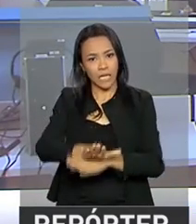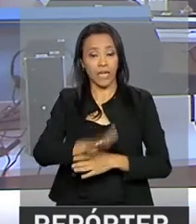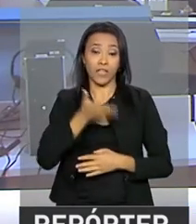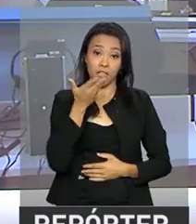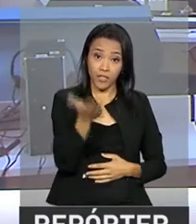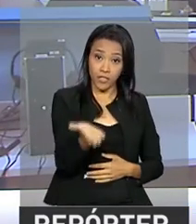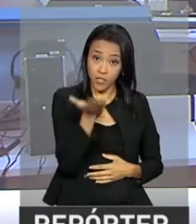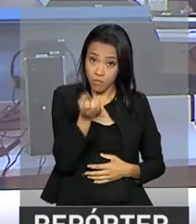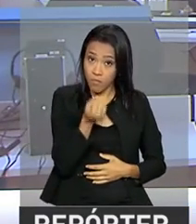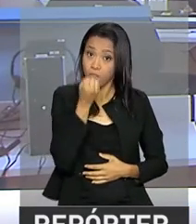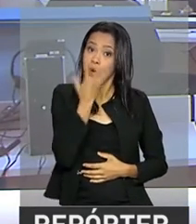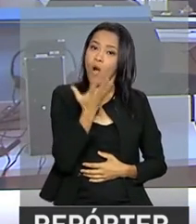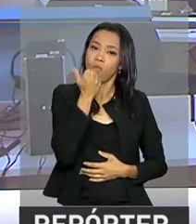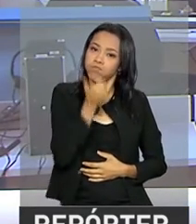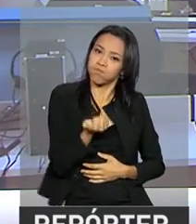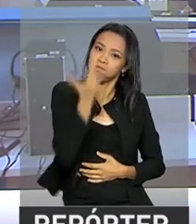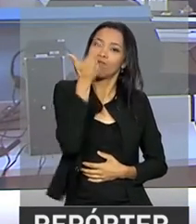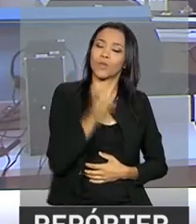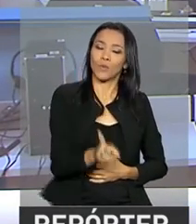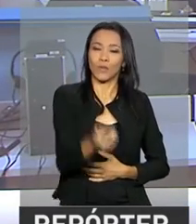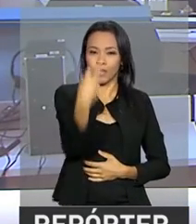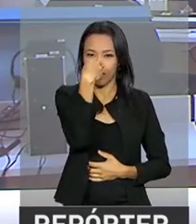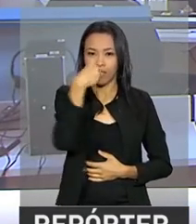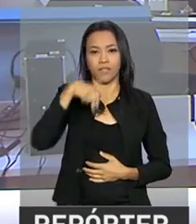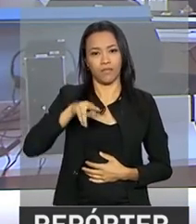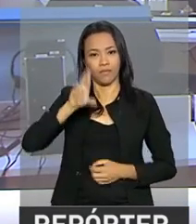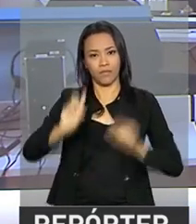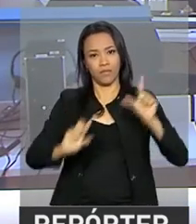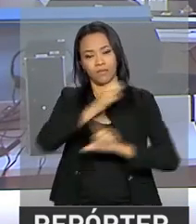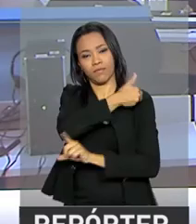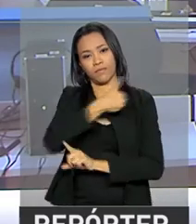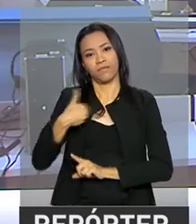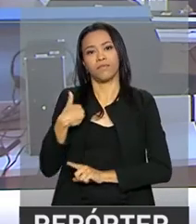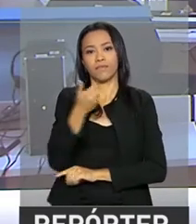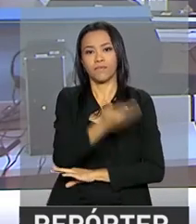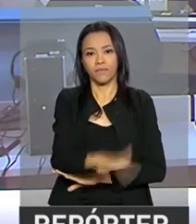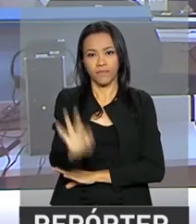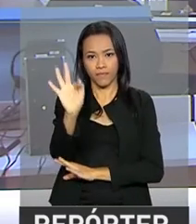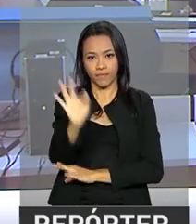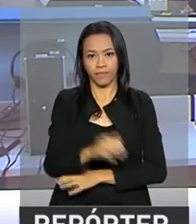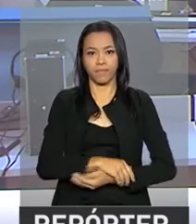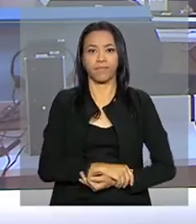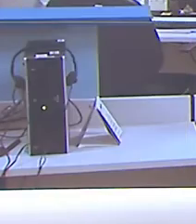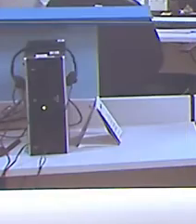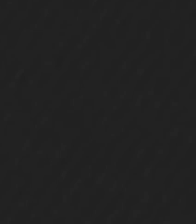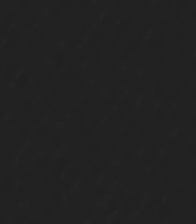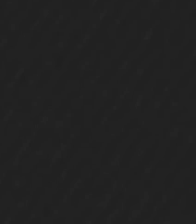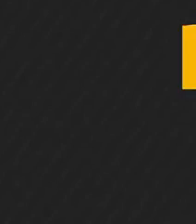para você, um bom almoço e continue com a gente aqui na TV NBR, a TV do Governo Federal.